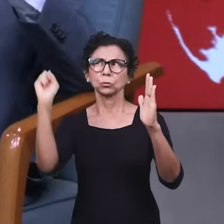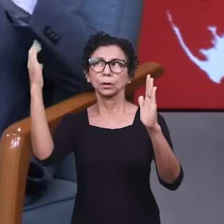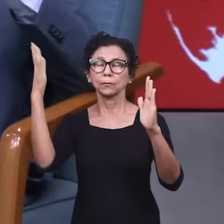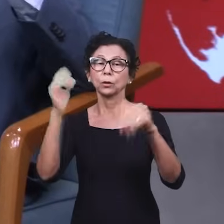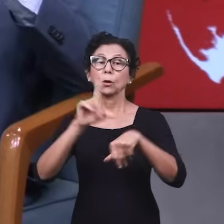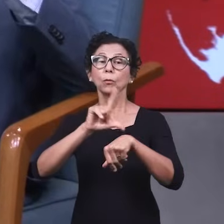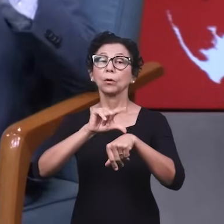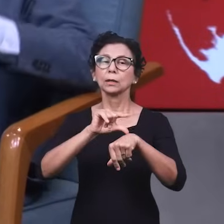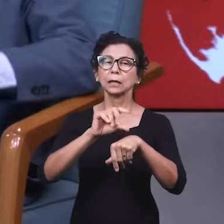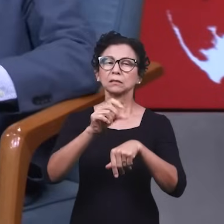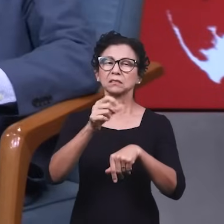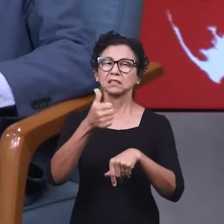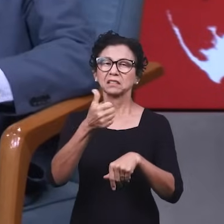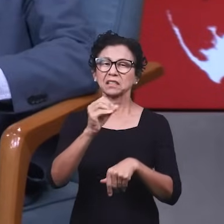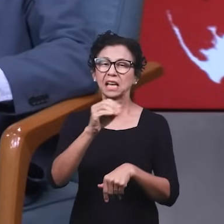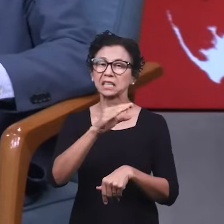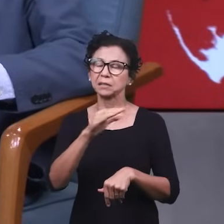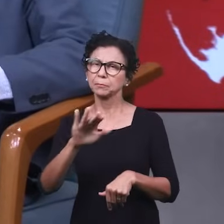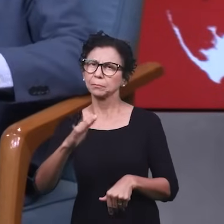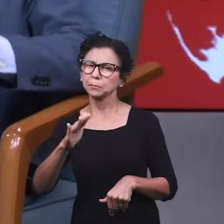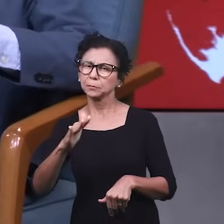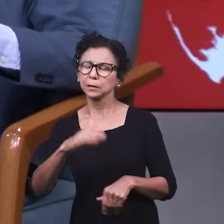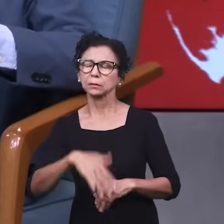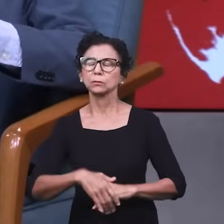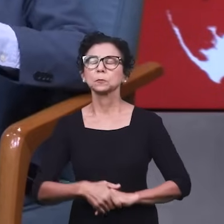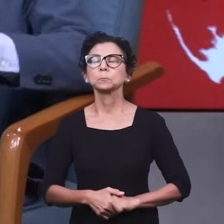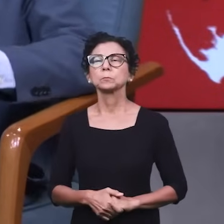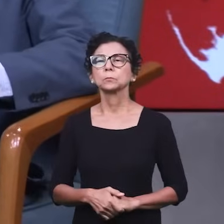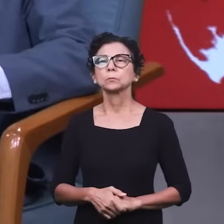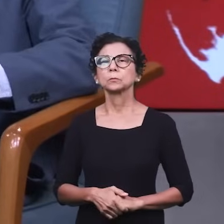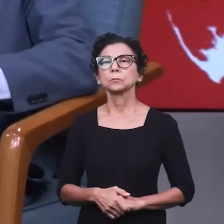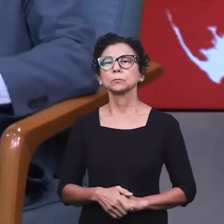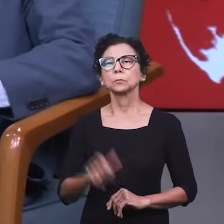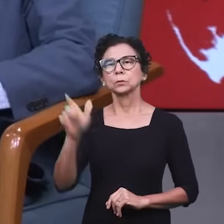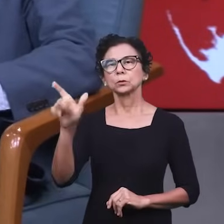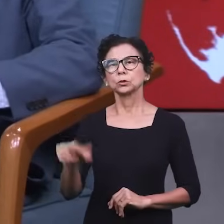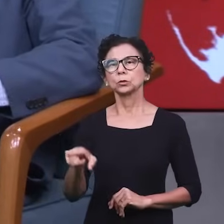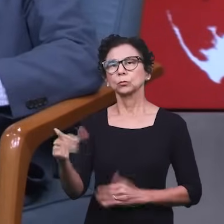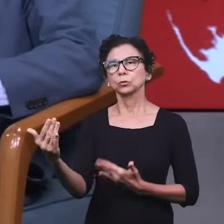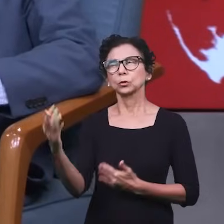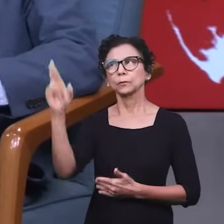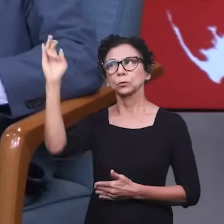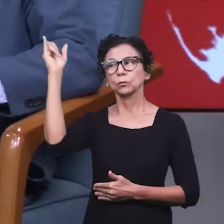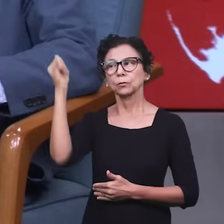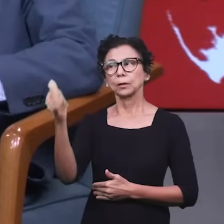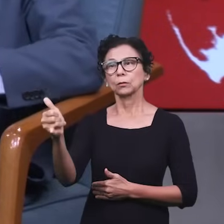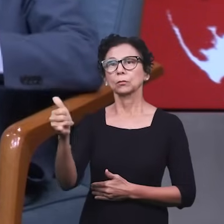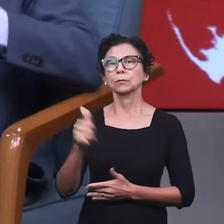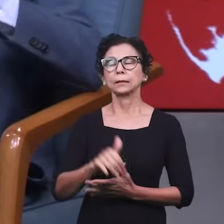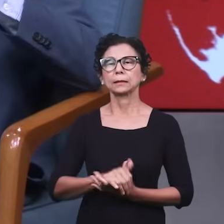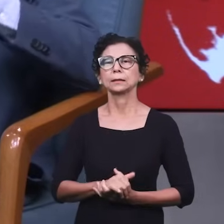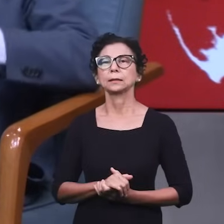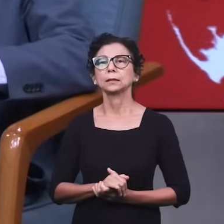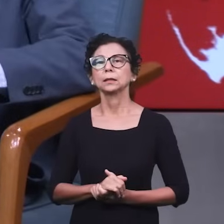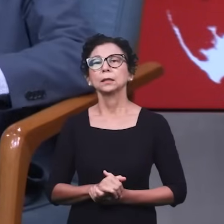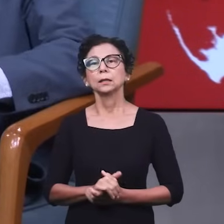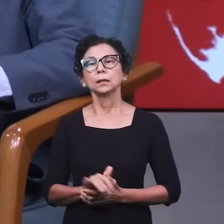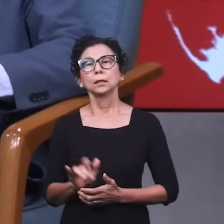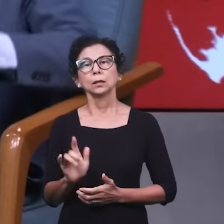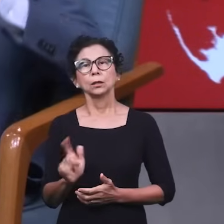era 10h30 mais ou menos, o Senhor revelou a um dos jovens que estava lá nesse trabalho que uma pessoa